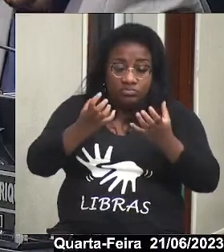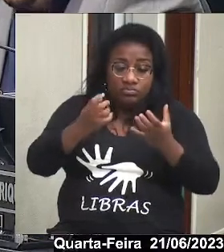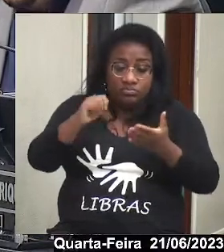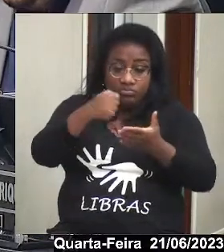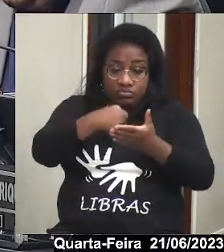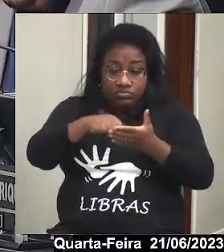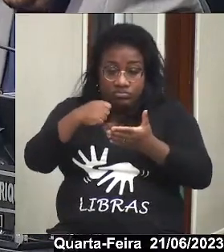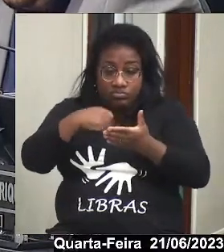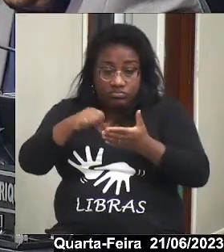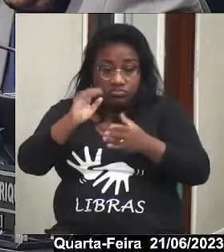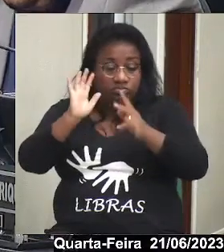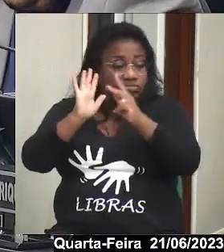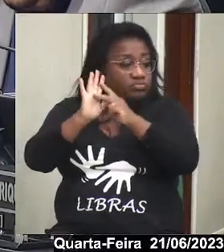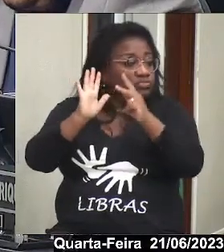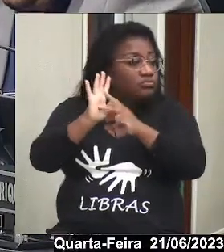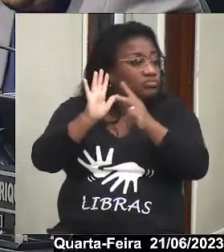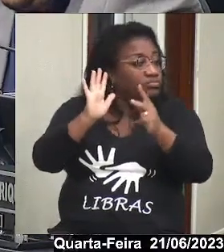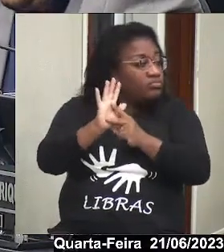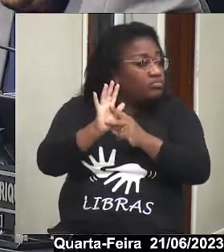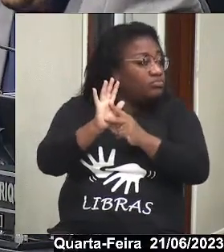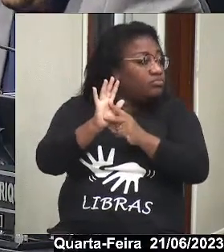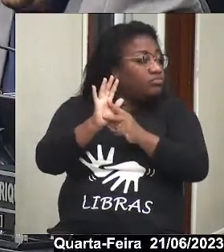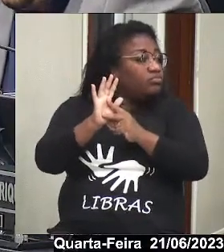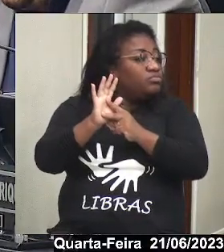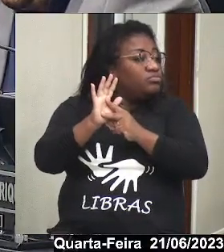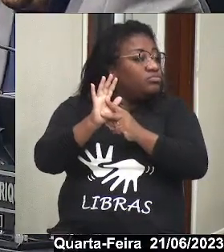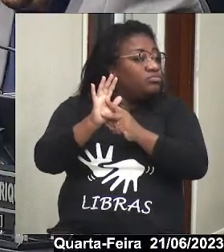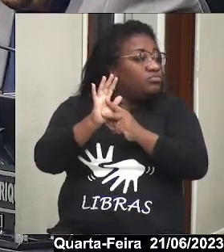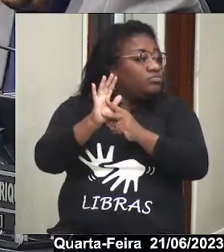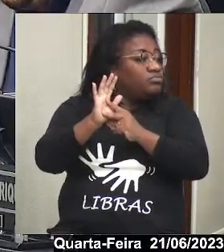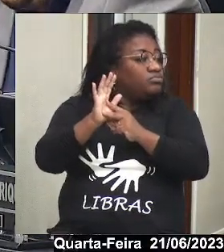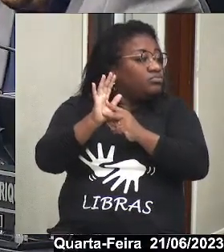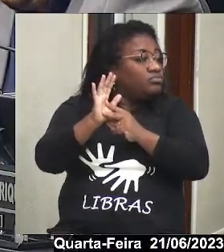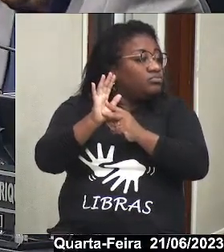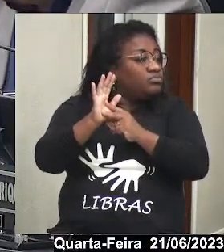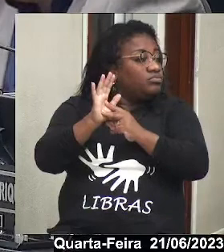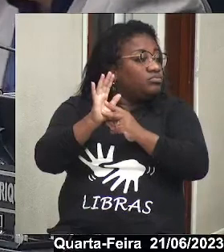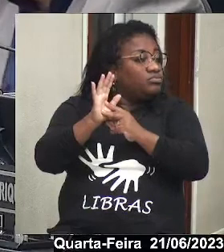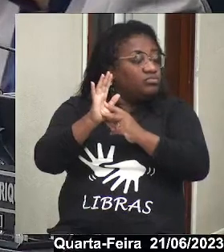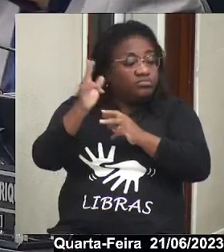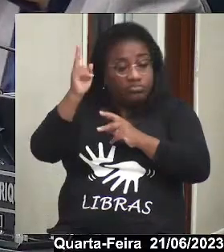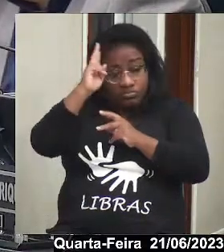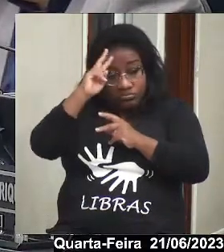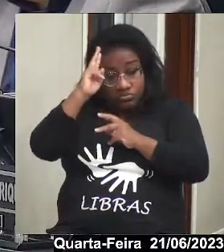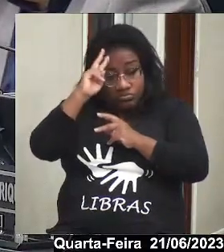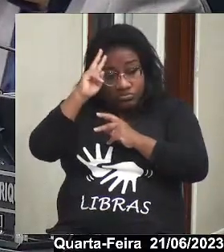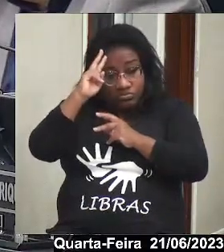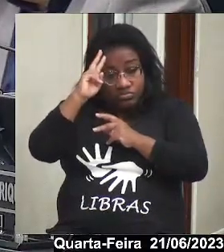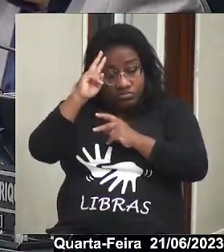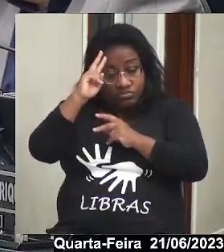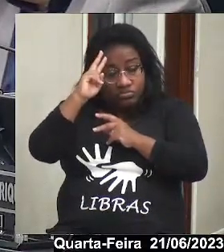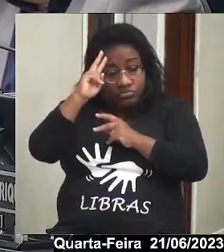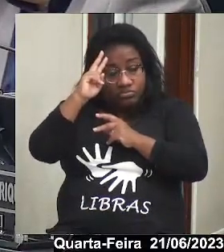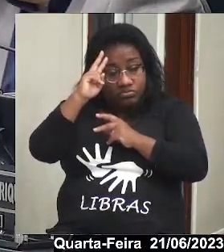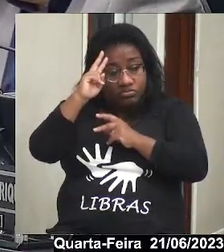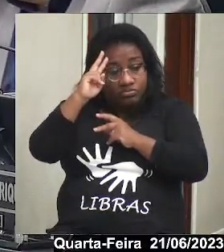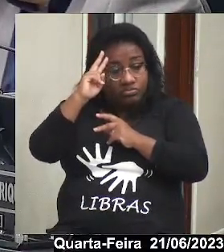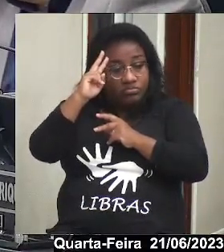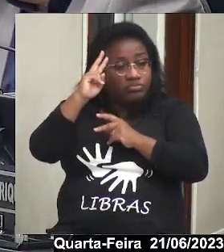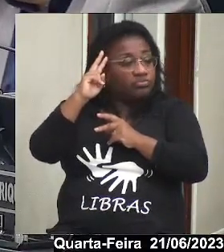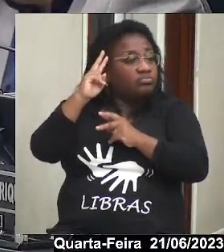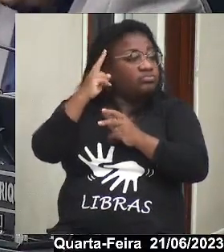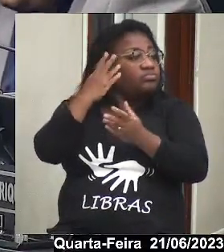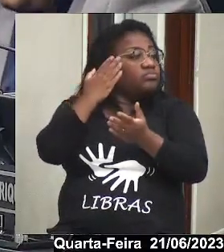eu assinei um projeto junto com meu amigo aqui, mas quero lembrar também que fomos retirado a